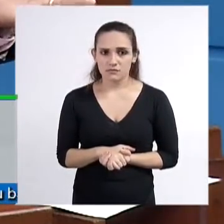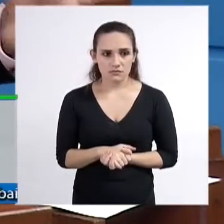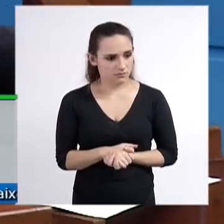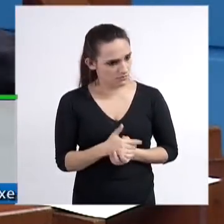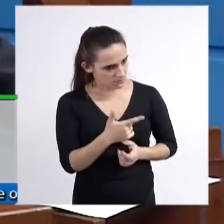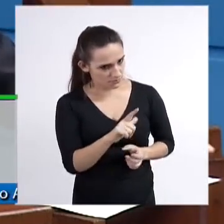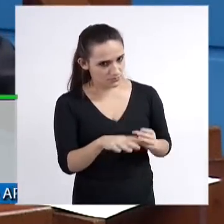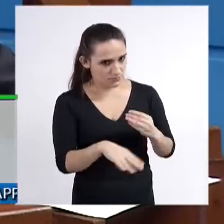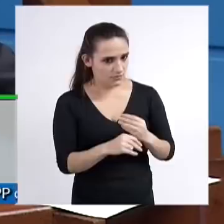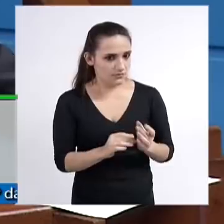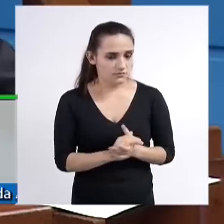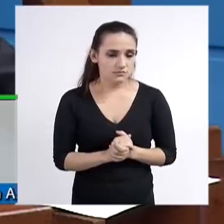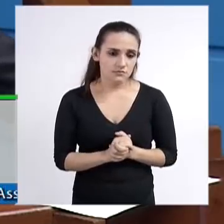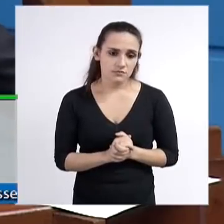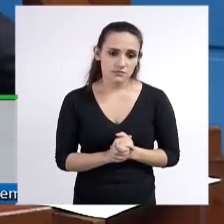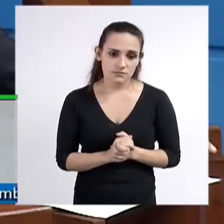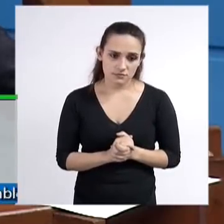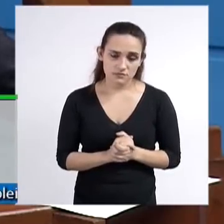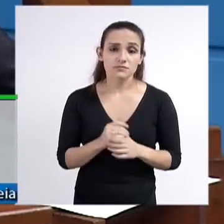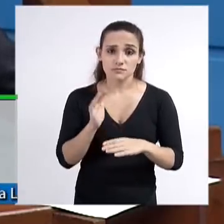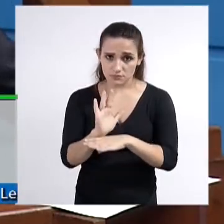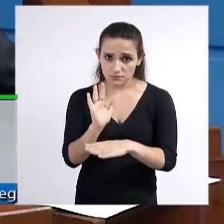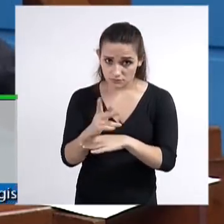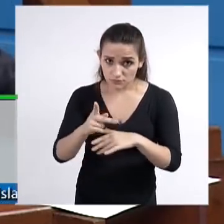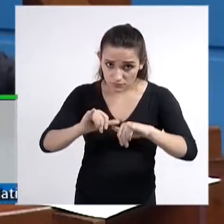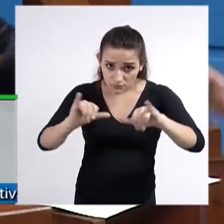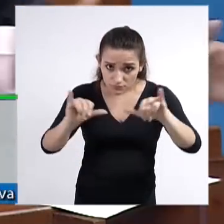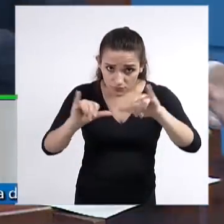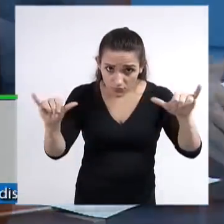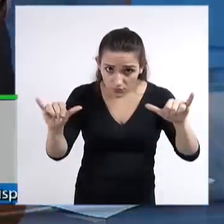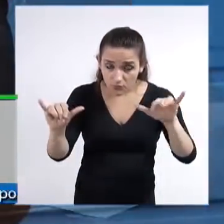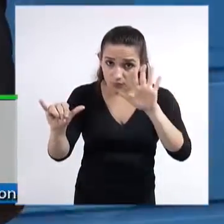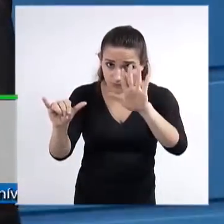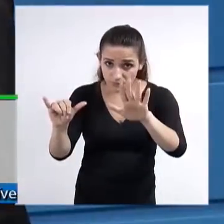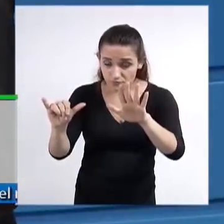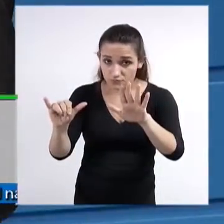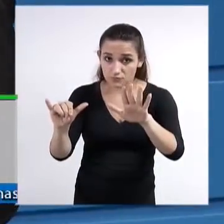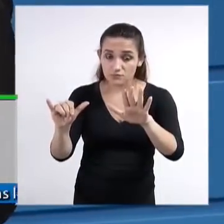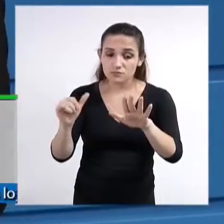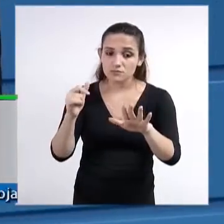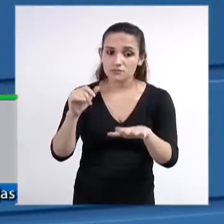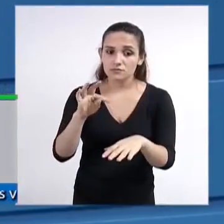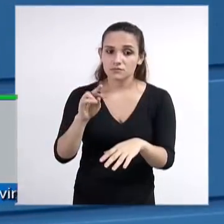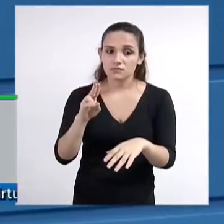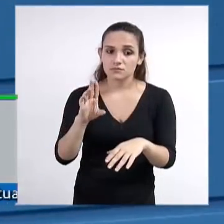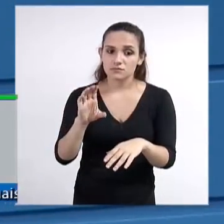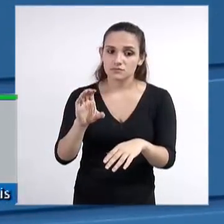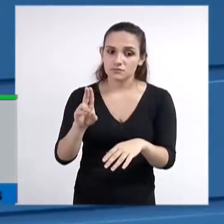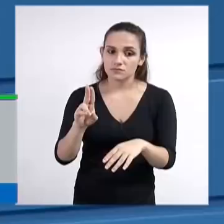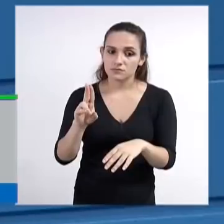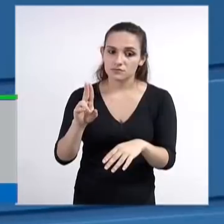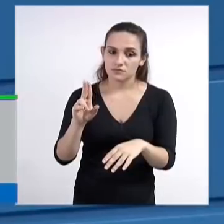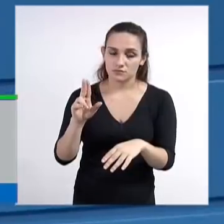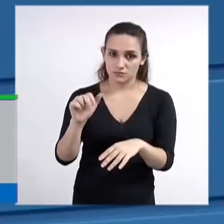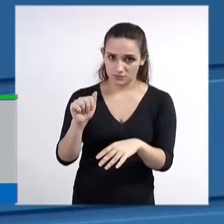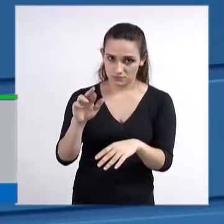parte? Outra parte é rápido. É só para corroborar a informação sobre a introdução do tucunaré na bacia do Rio Paraguai. Conversava